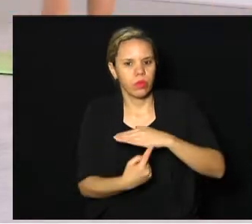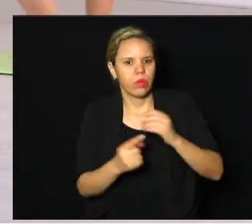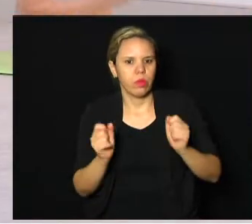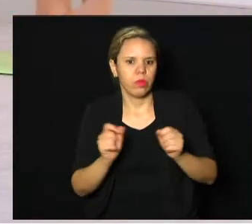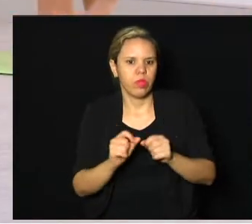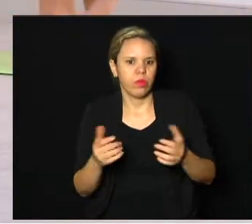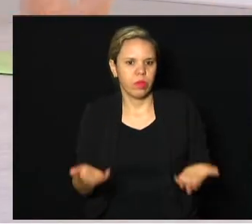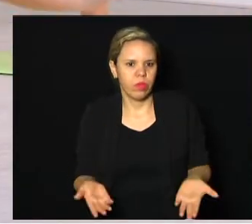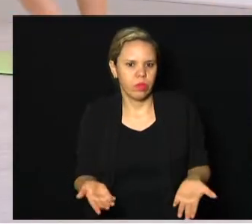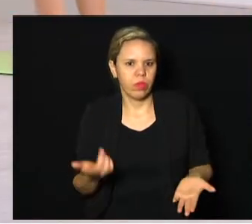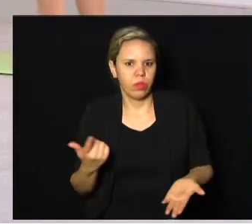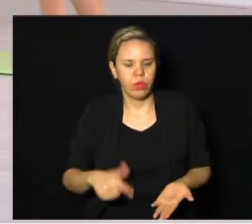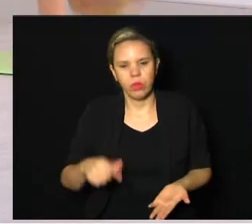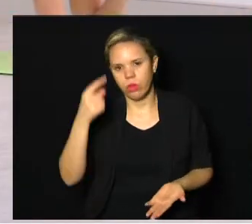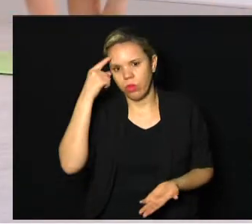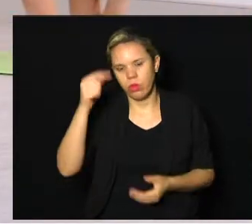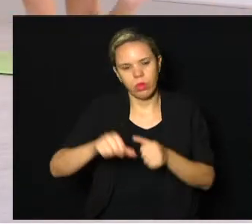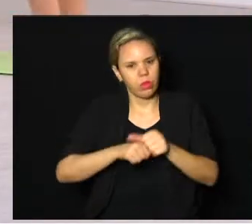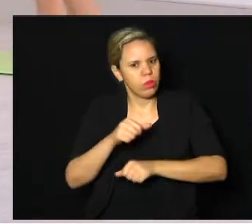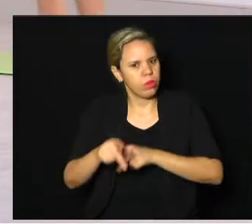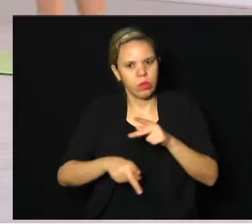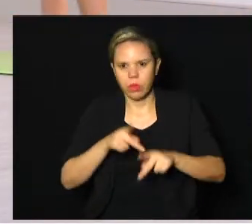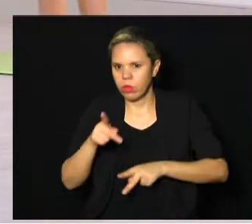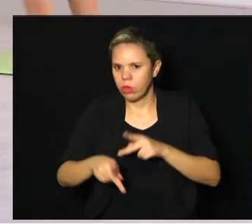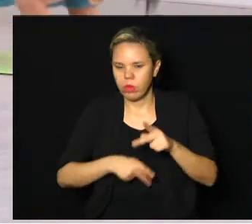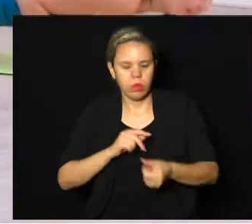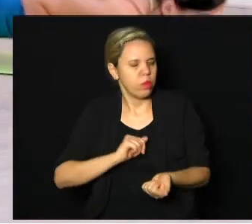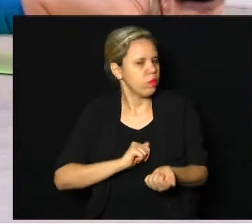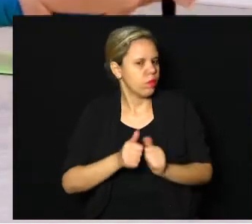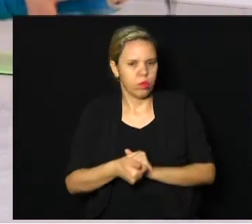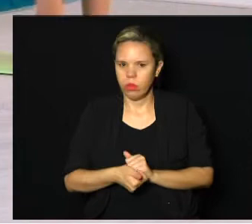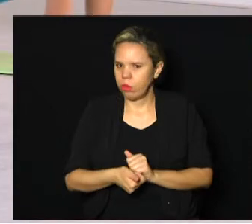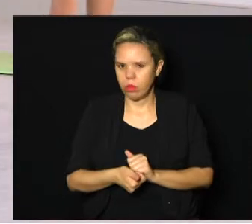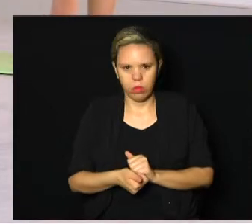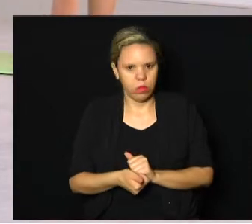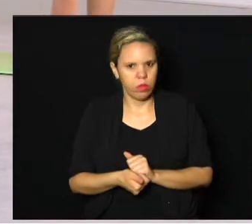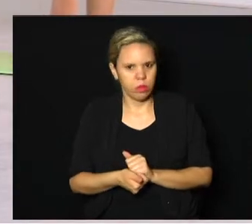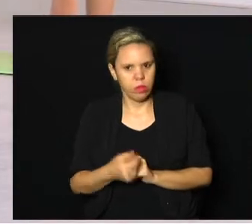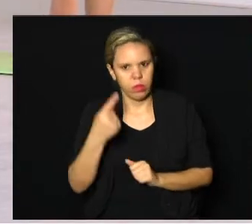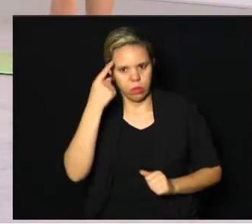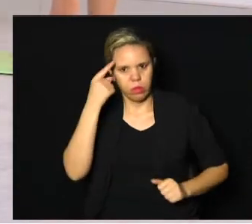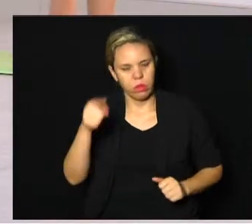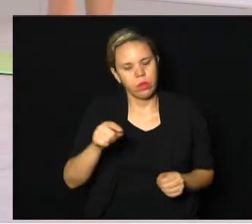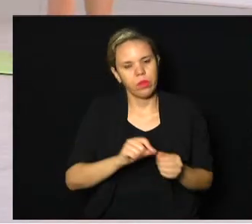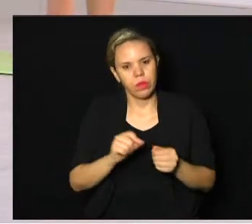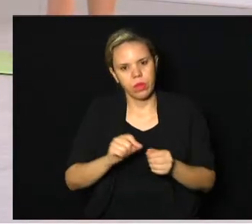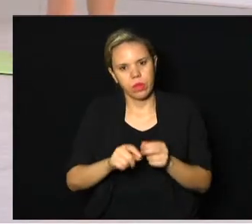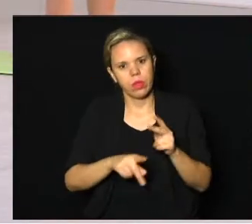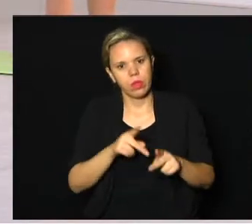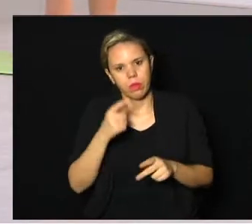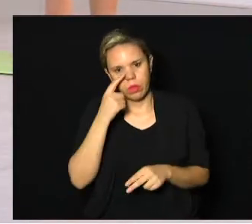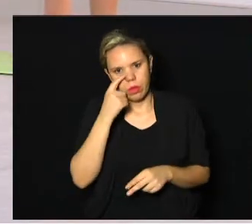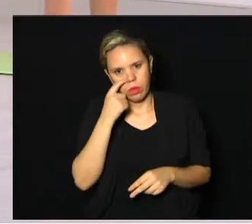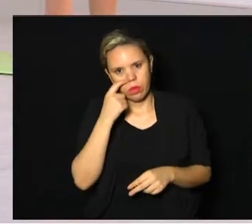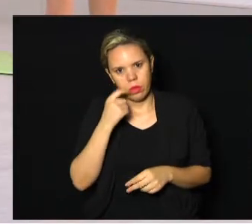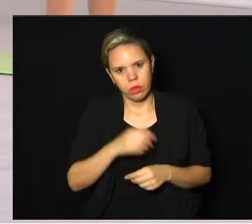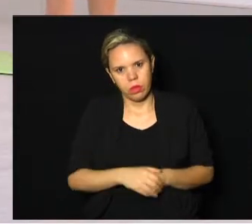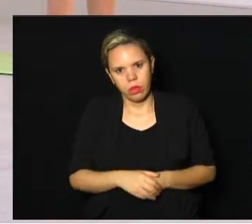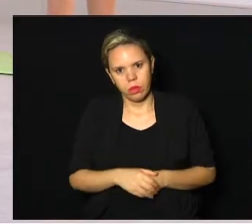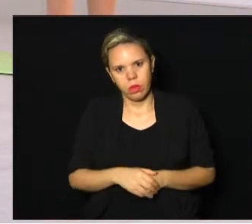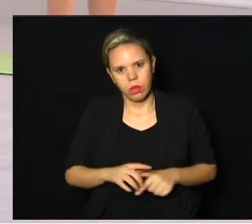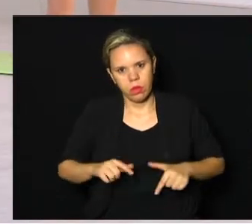de fazer. De novo, a ideia não é transformar as pessoas em atletas, mas a ideia é fazer com que essas pessoas sejam